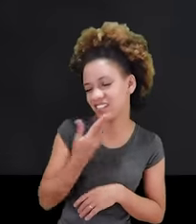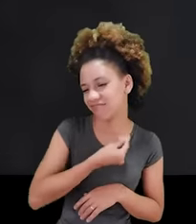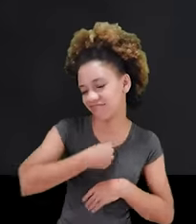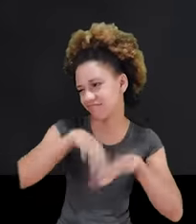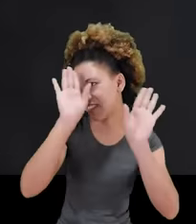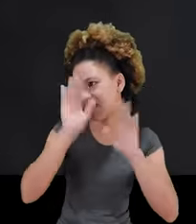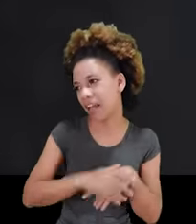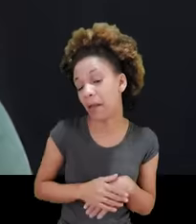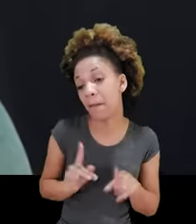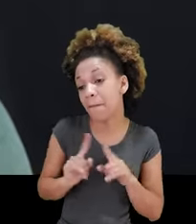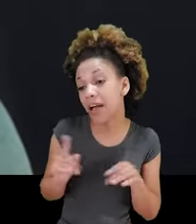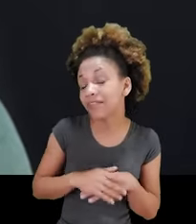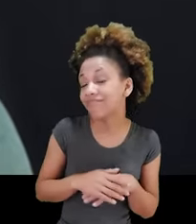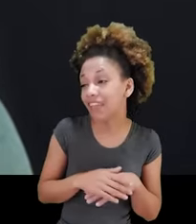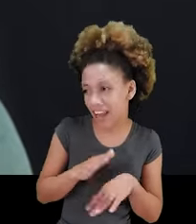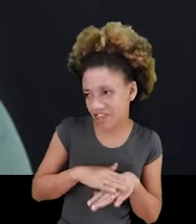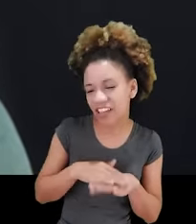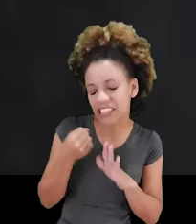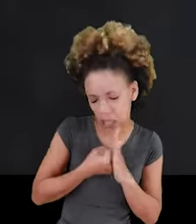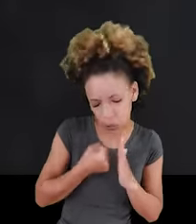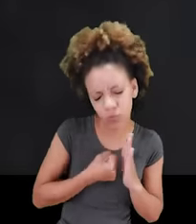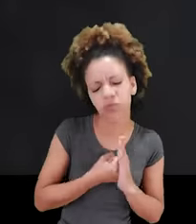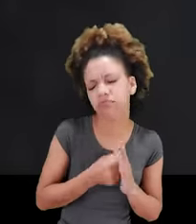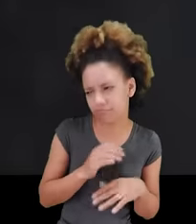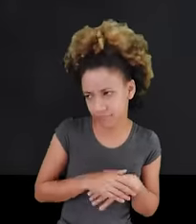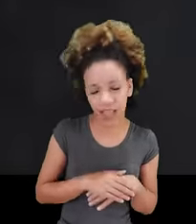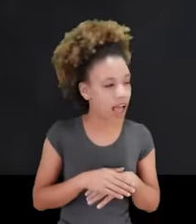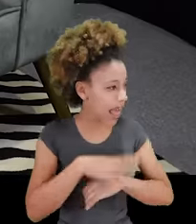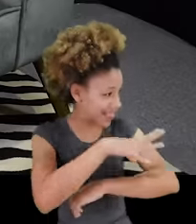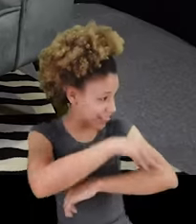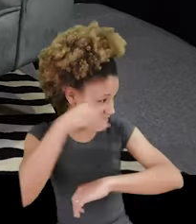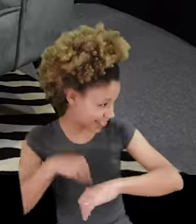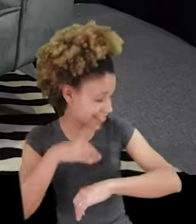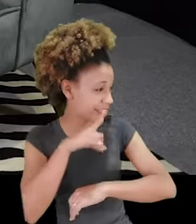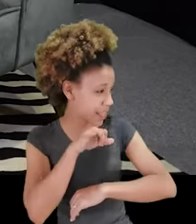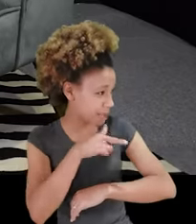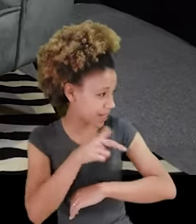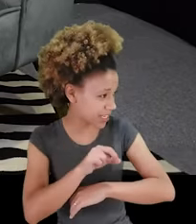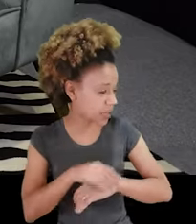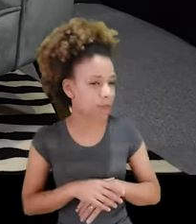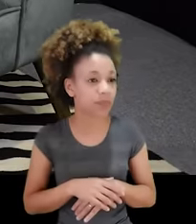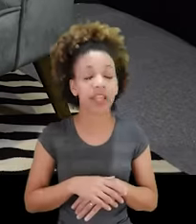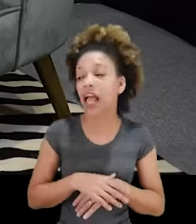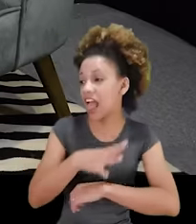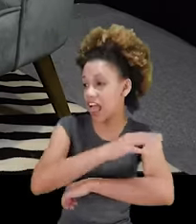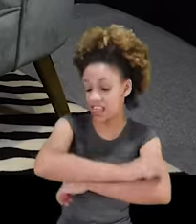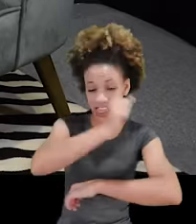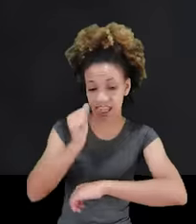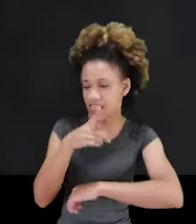elas lutam contra o bigode. Depilação sem... Depilação, muita depilação. Quer dizer que... É chamada depilação portuguesa,